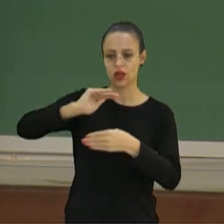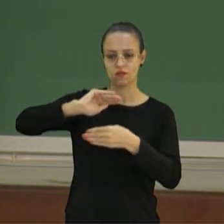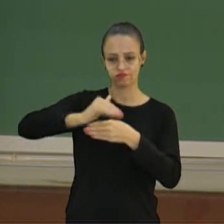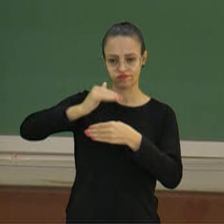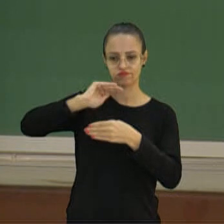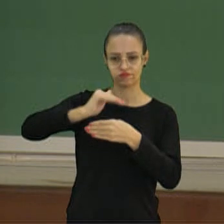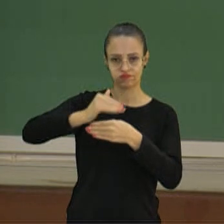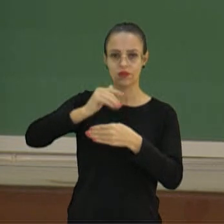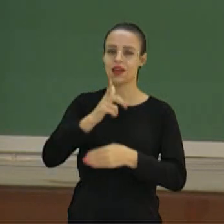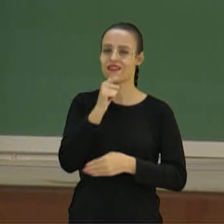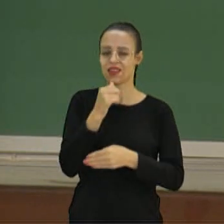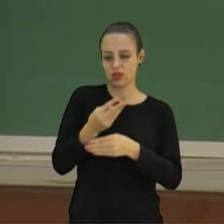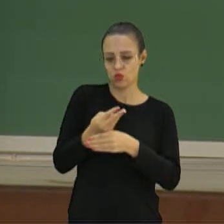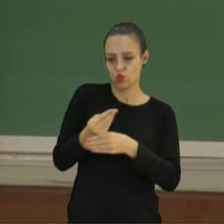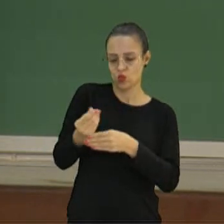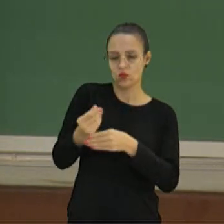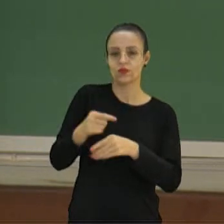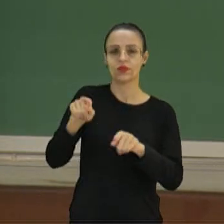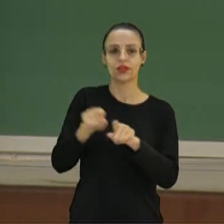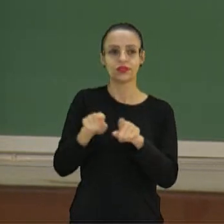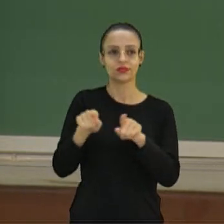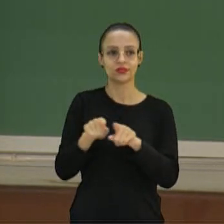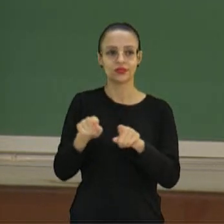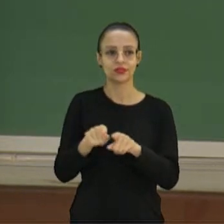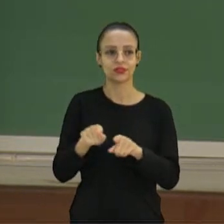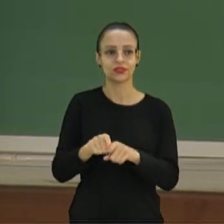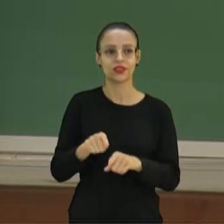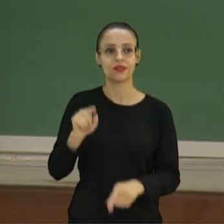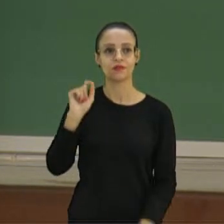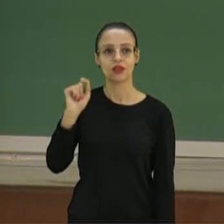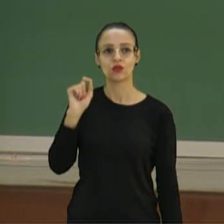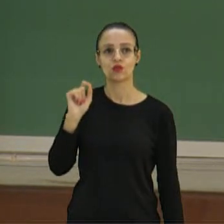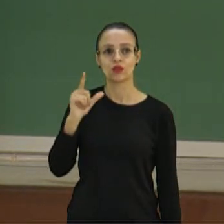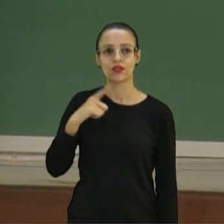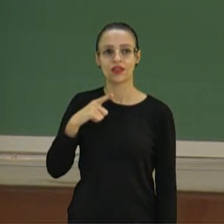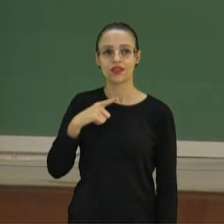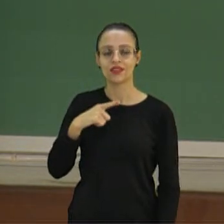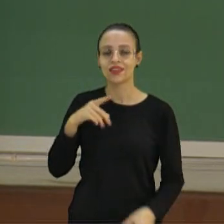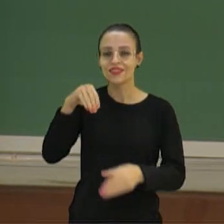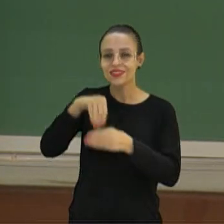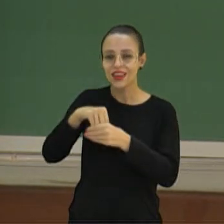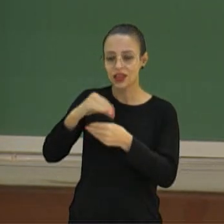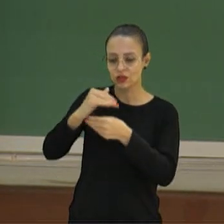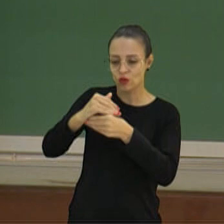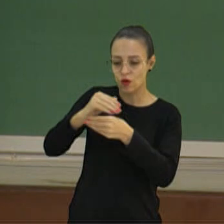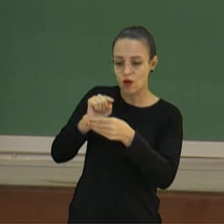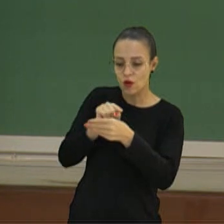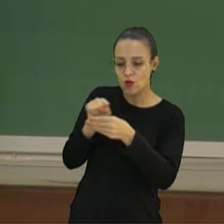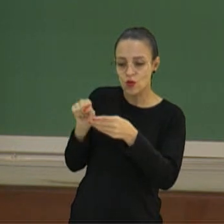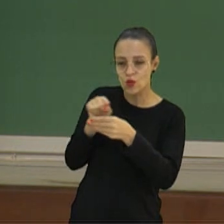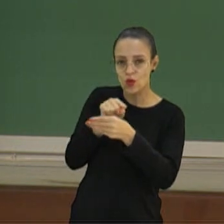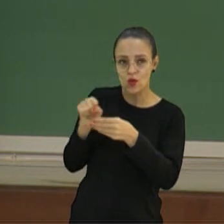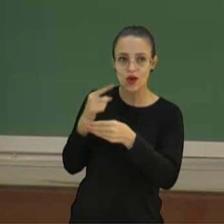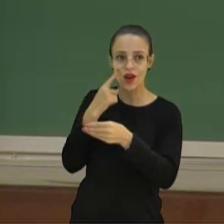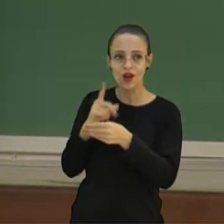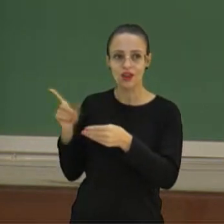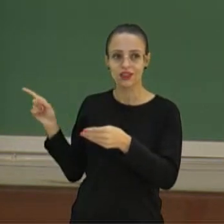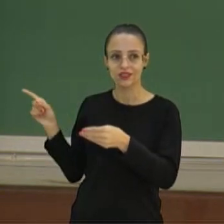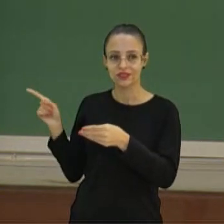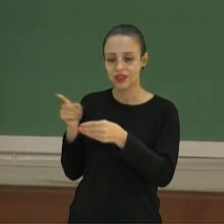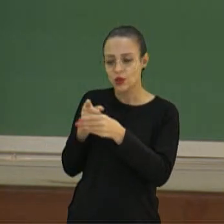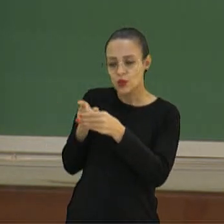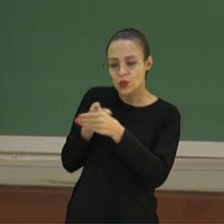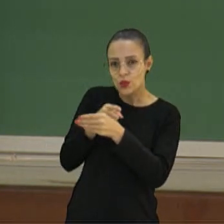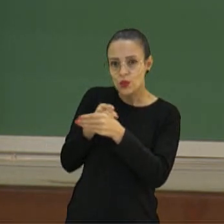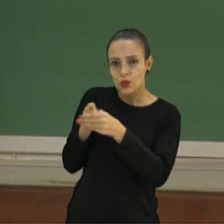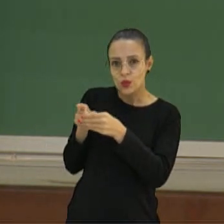córnea lubrificada. E eles também têm membrana nictitante, que é essa pelezinha que passa aqui no GIF, que você fica vendo. É uma